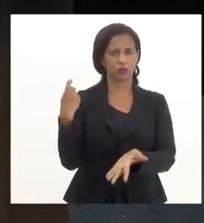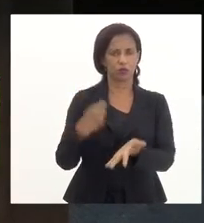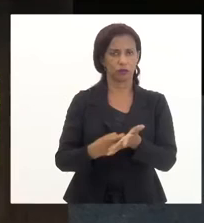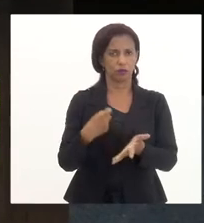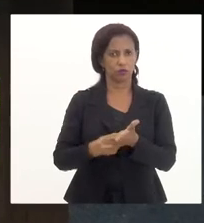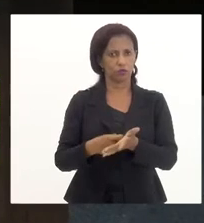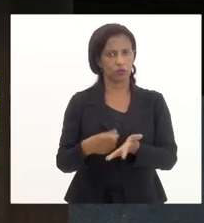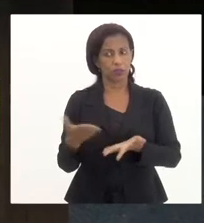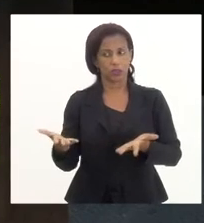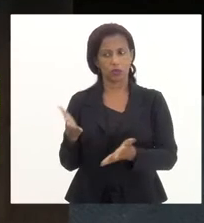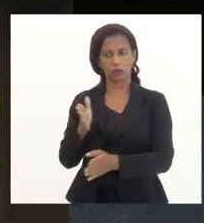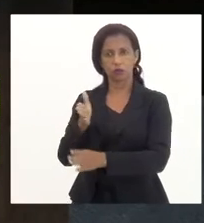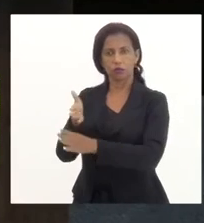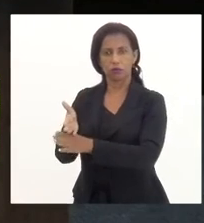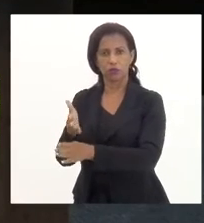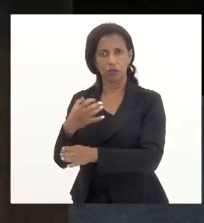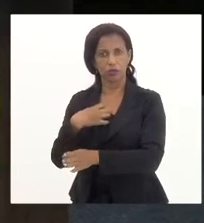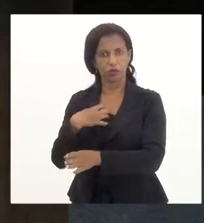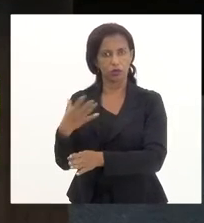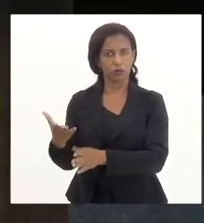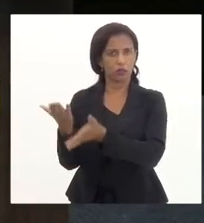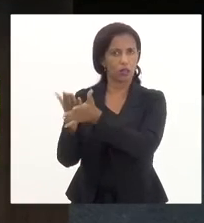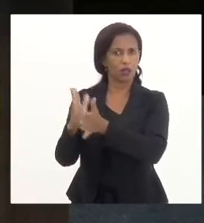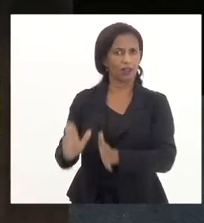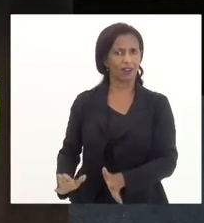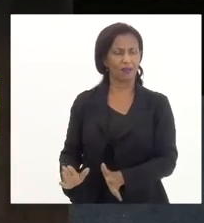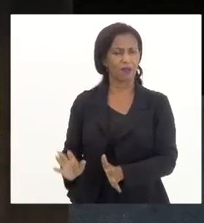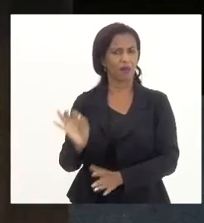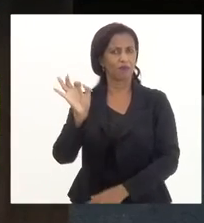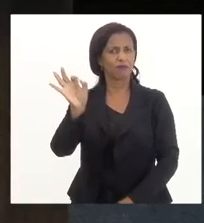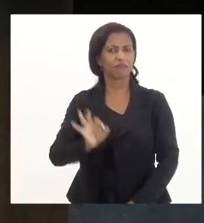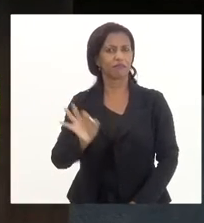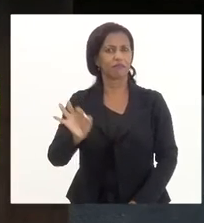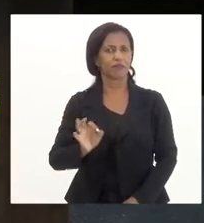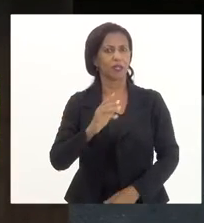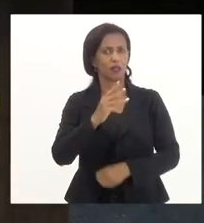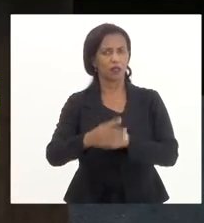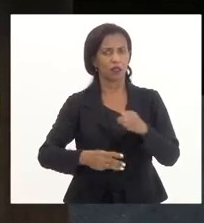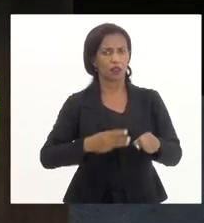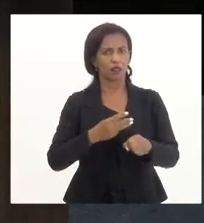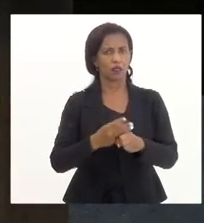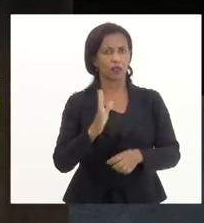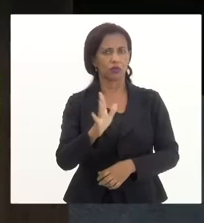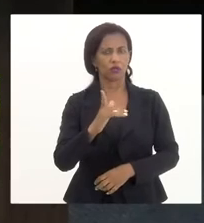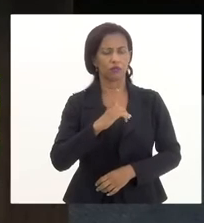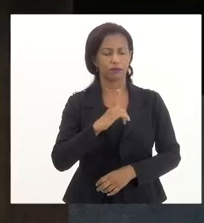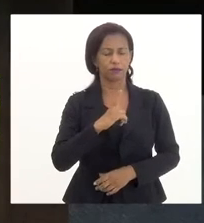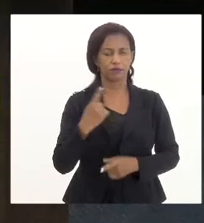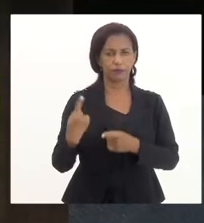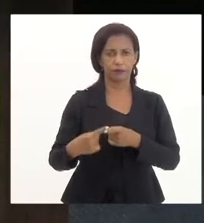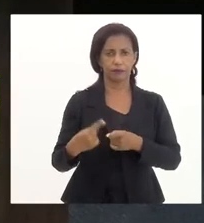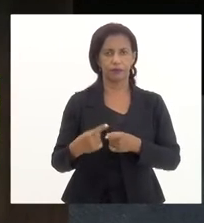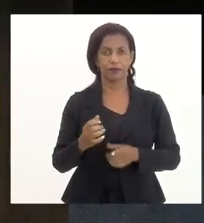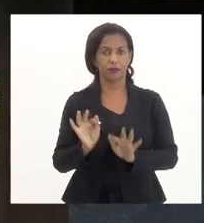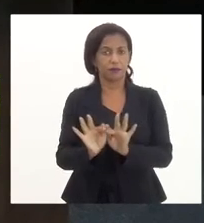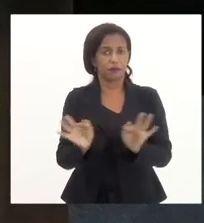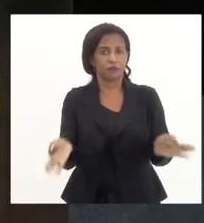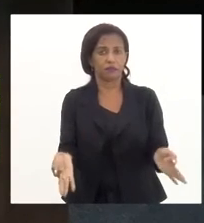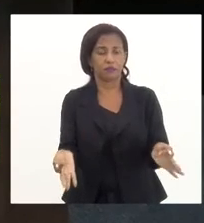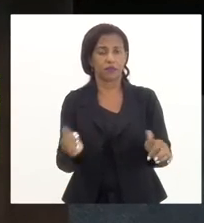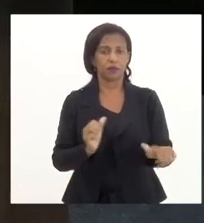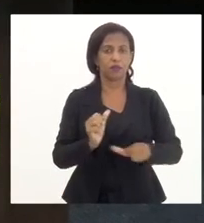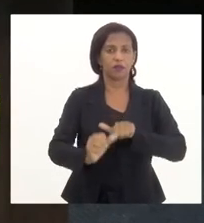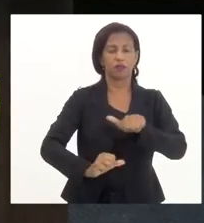dura tanto no sentido dele acabar com o percentual do treino que já existe porque simplesmente